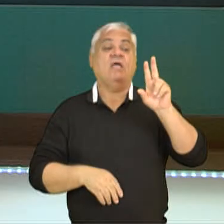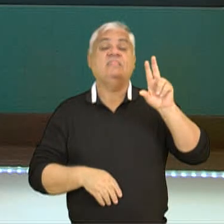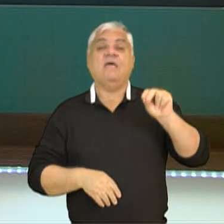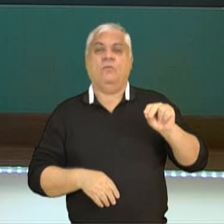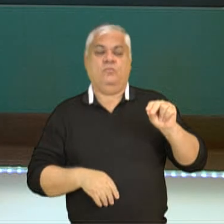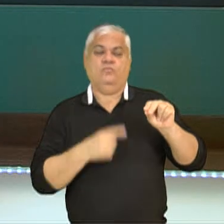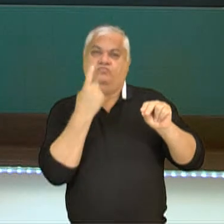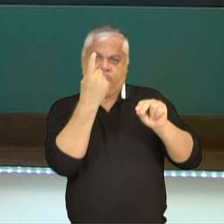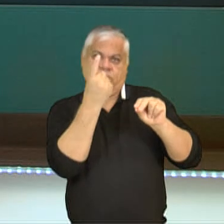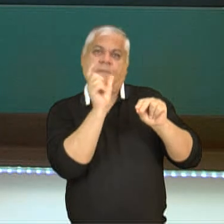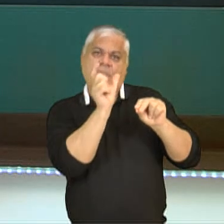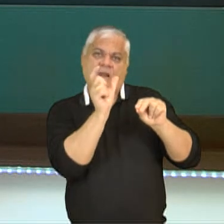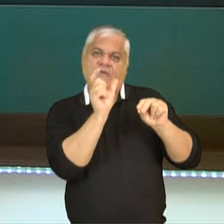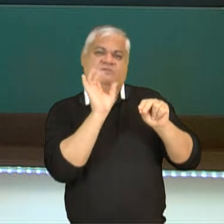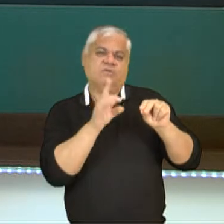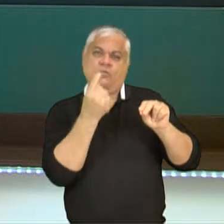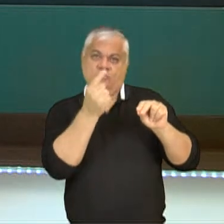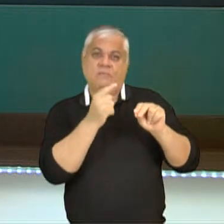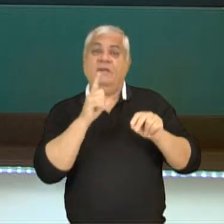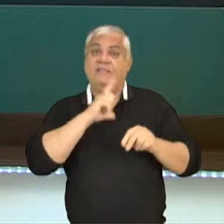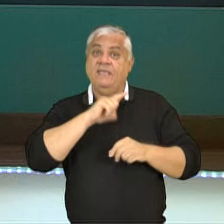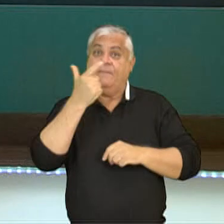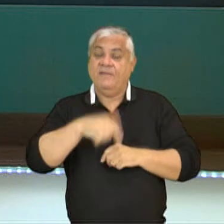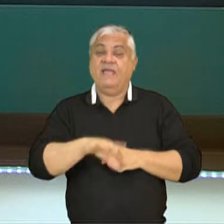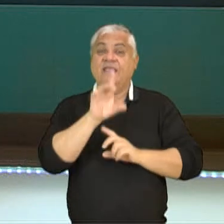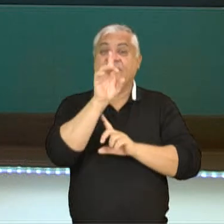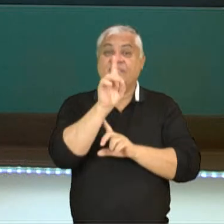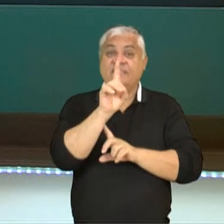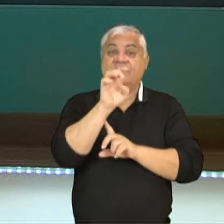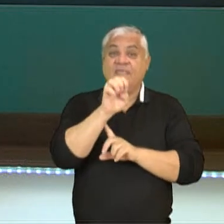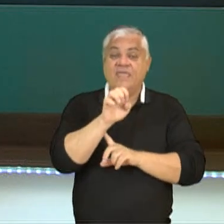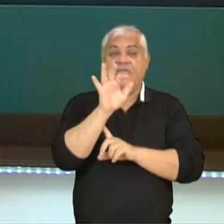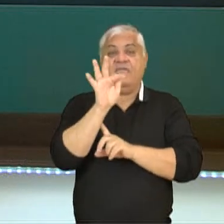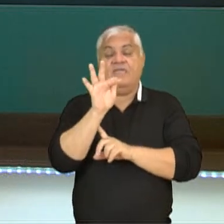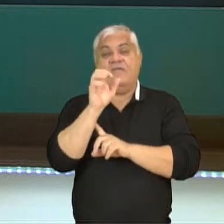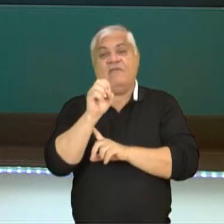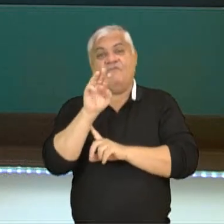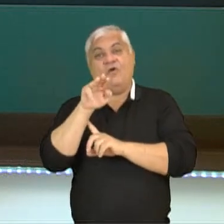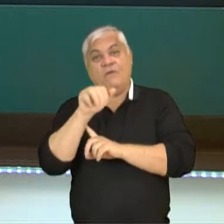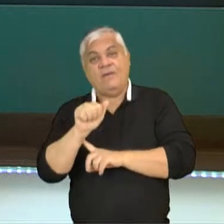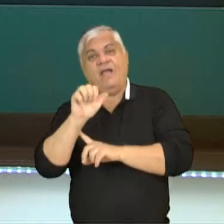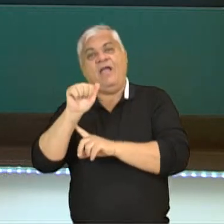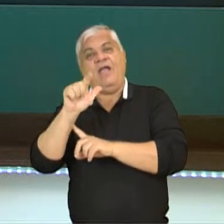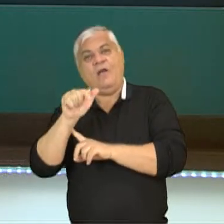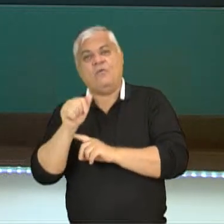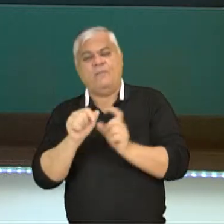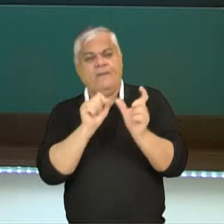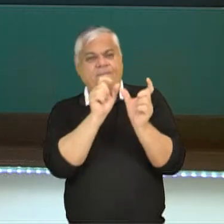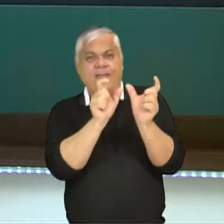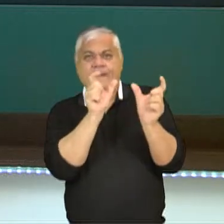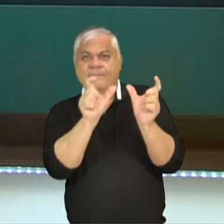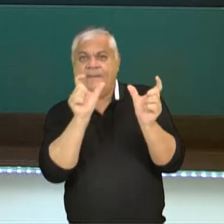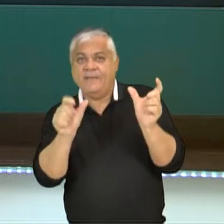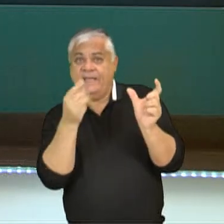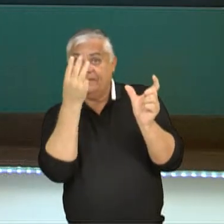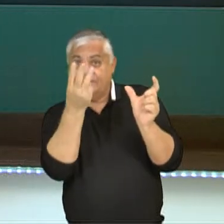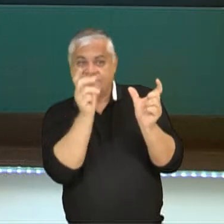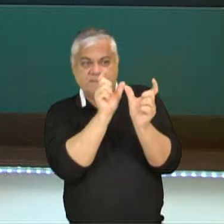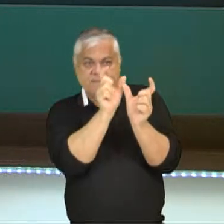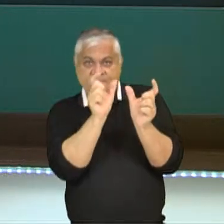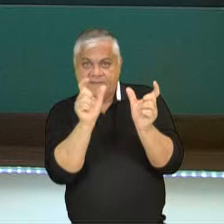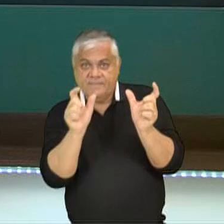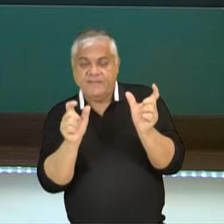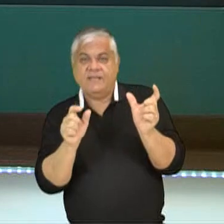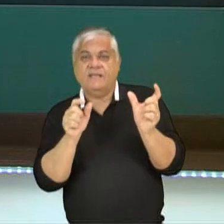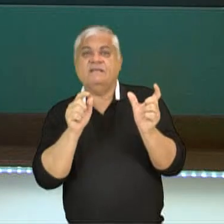Aí esse não é um advérbio de negação. Como eu tenho de forma alguma, substituindo esse não, e de forma alguma